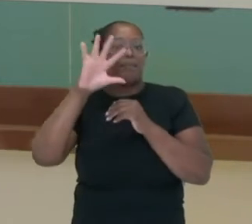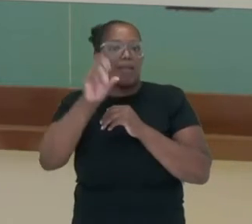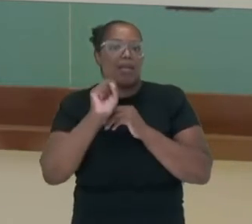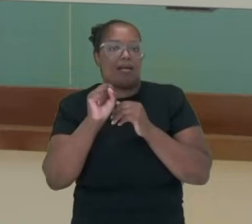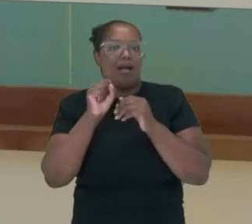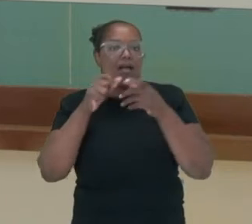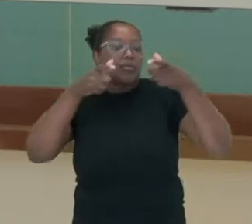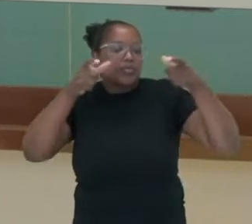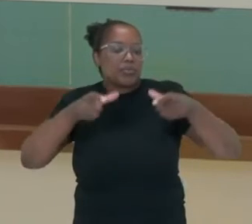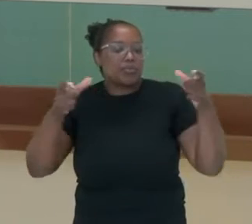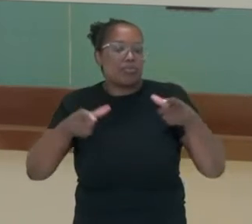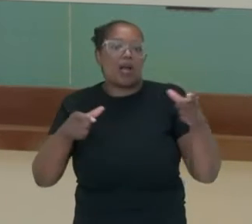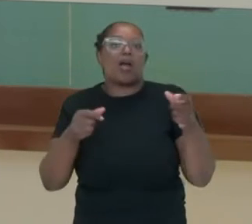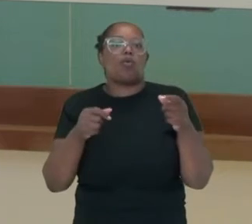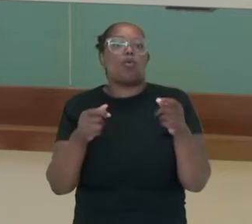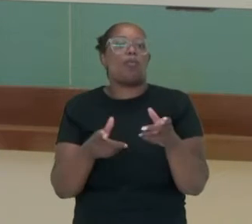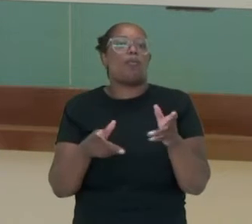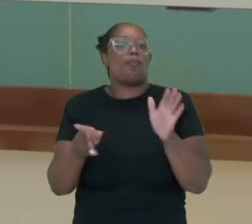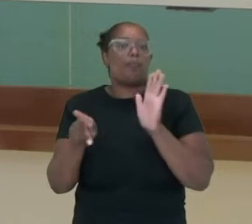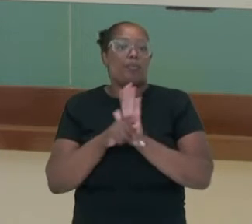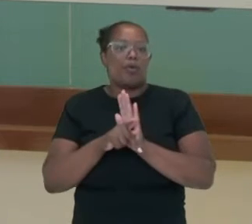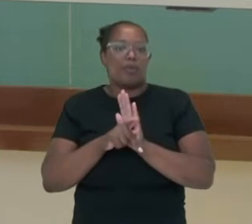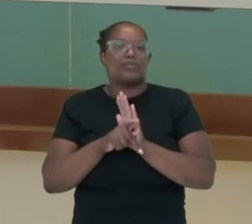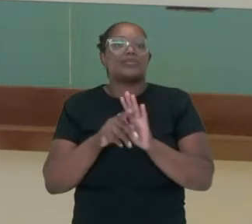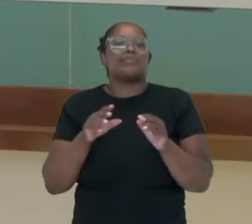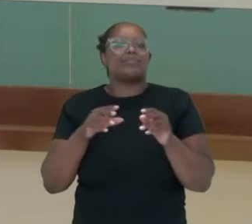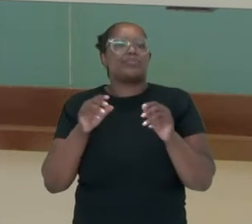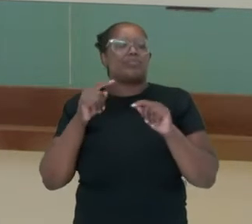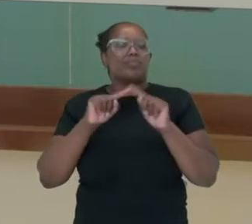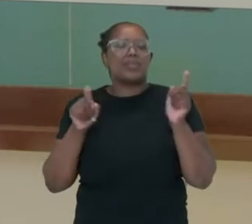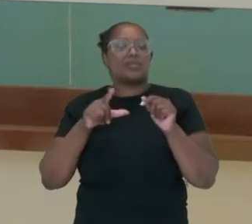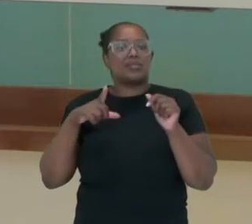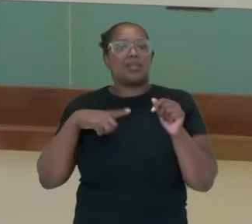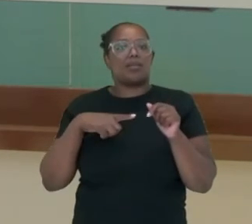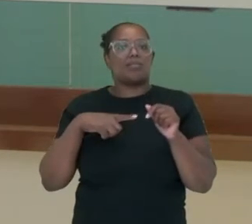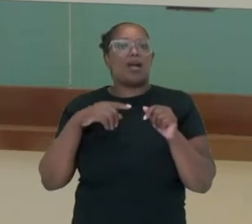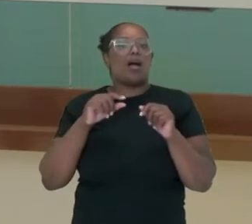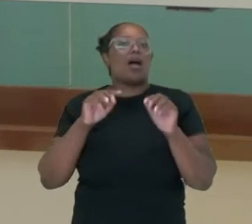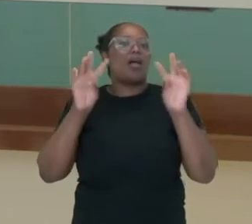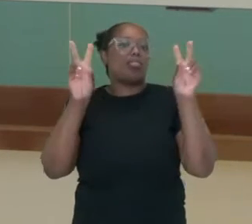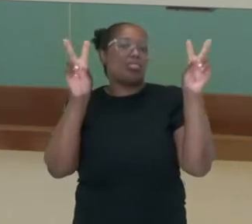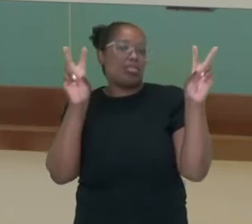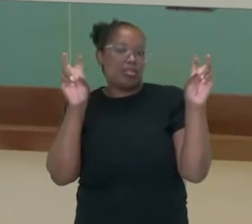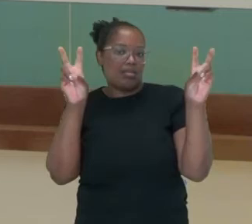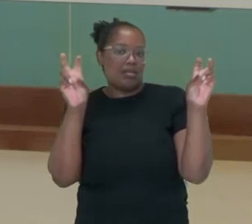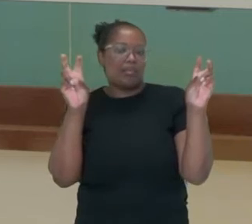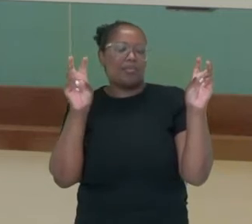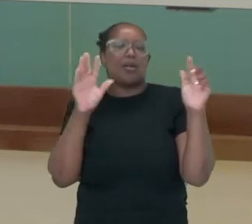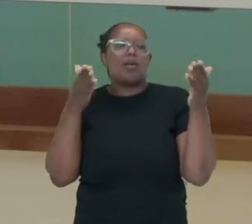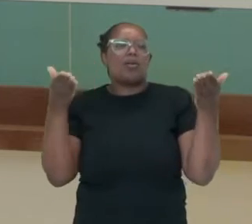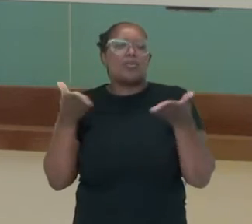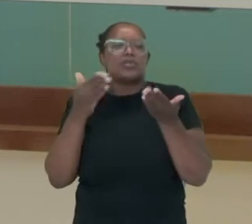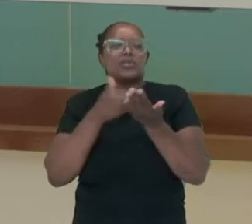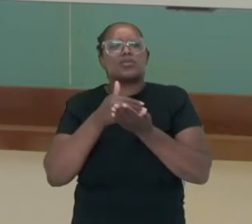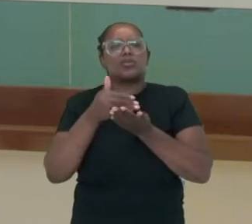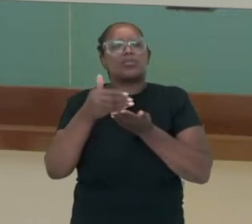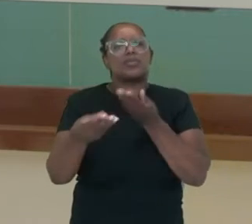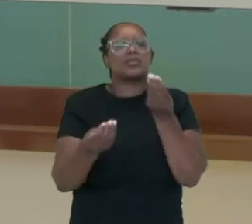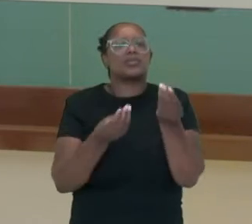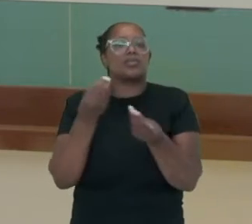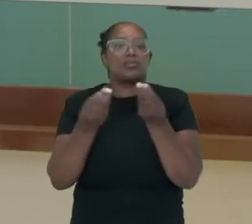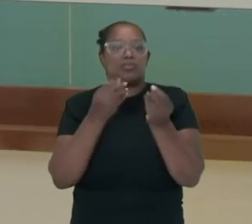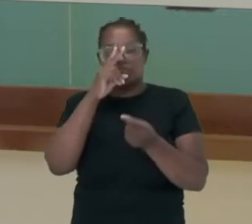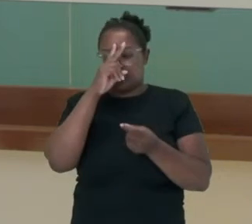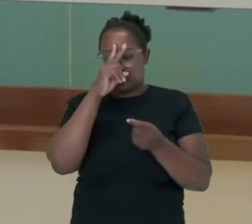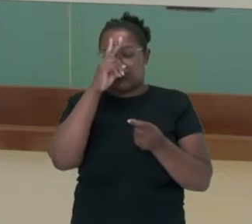na Segunda Guerra Mundial o avanço em termos civis foi muito efetivo, a temática ideológica começa a surgir com maior